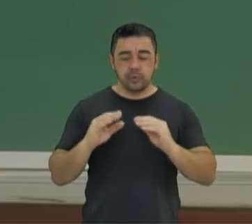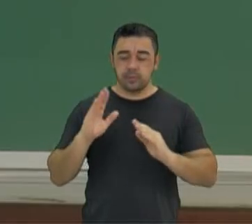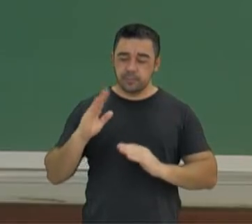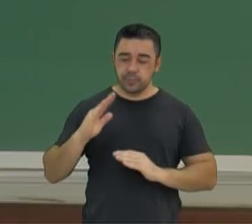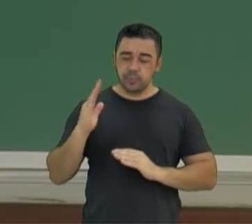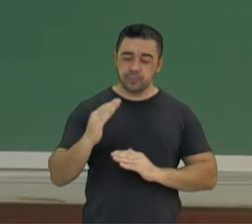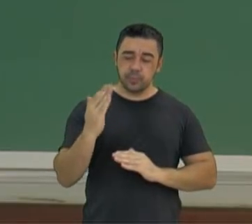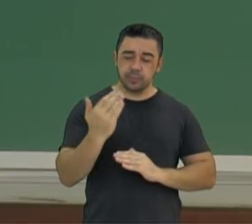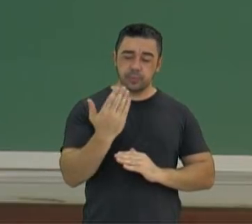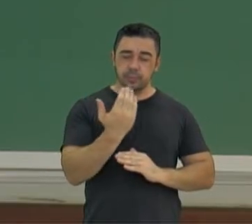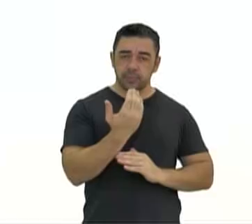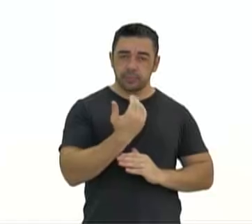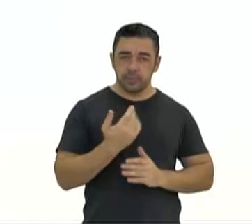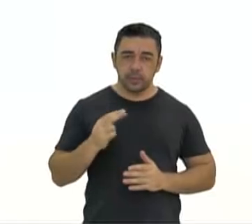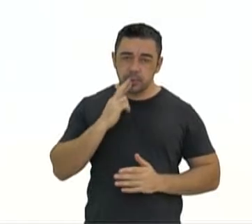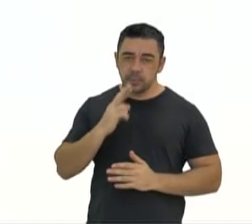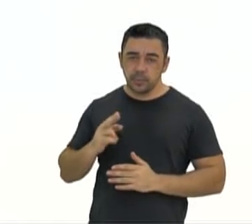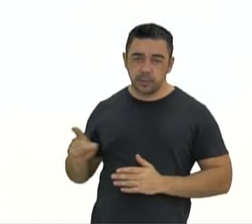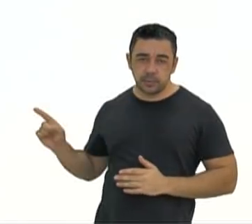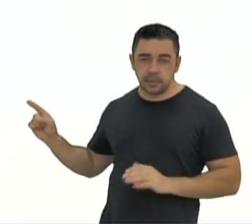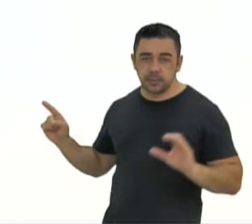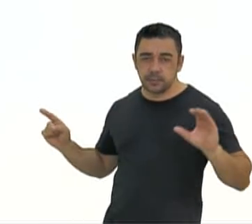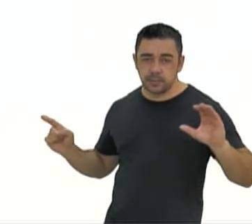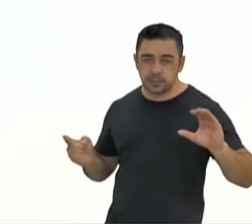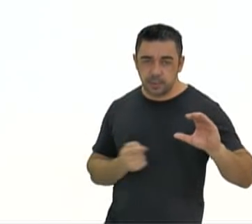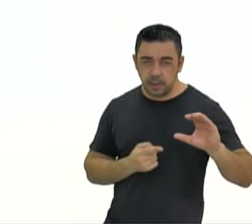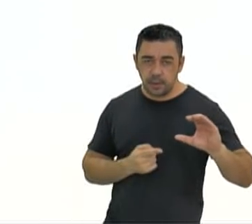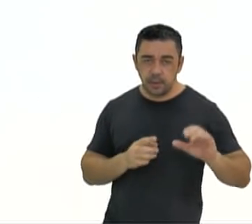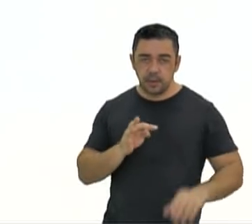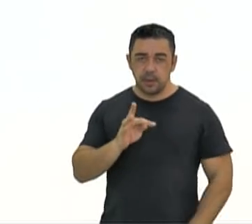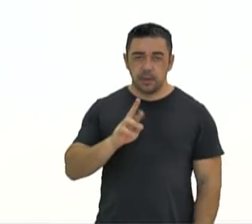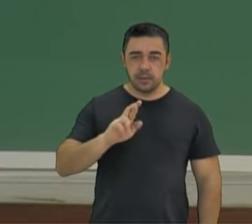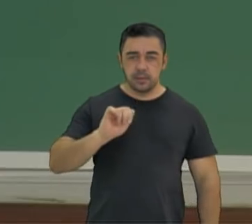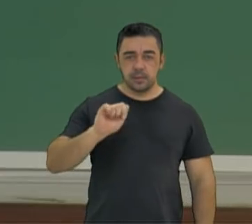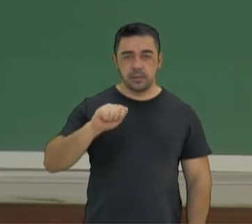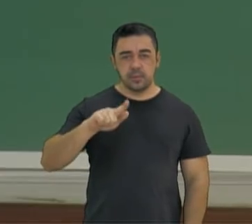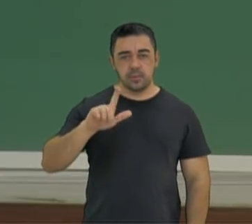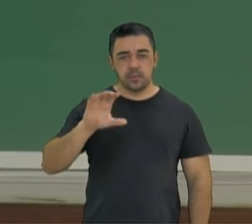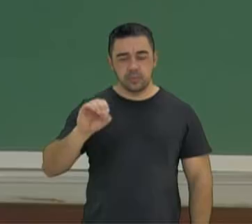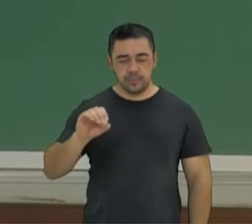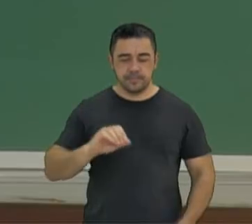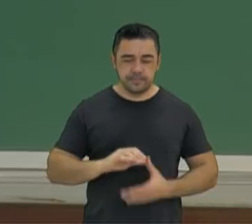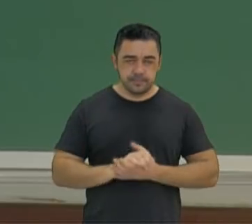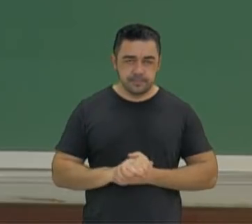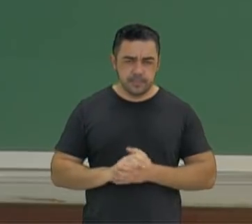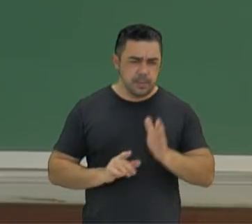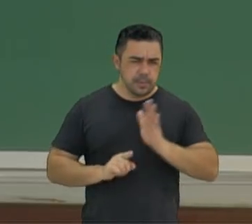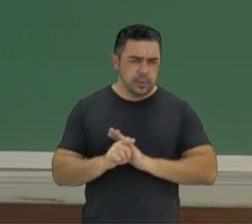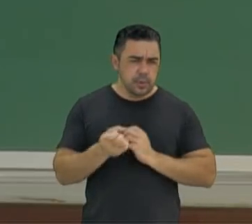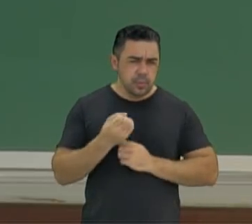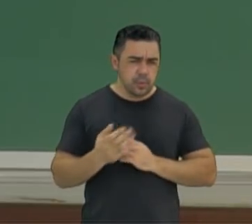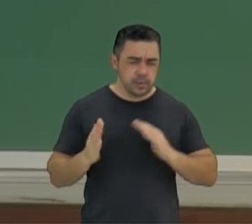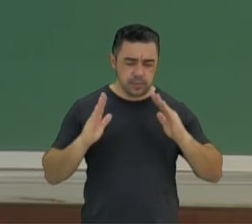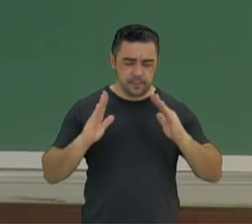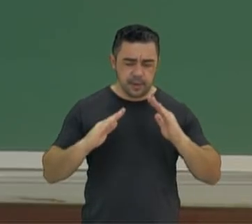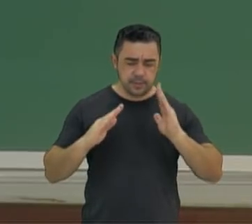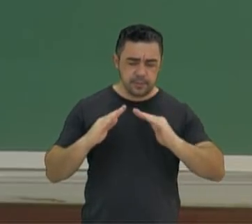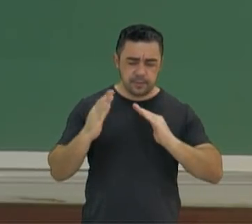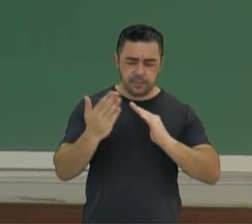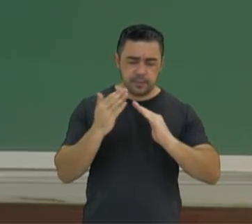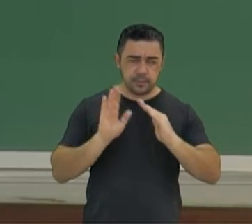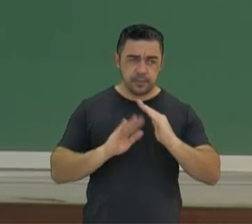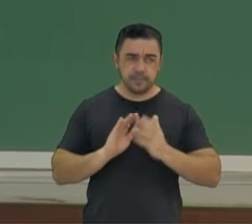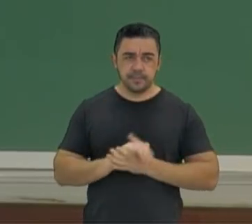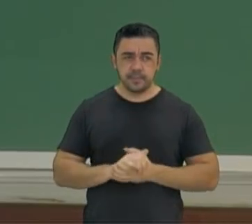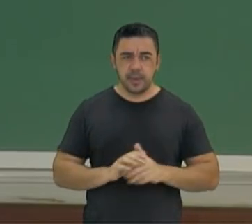um triângulo. Então, resposta letra C, triângulos. E agora, quantas faces tem essa pirâmide?